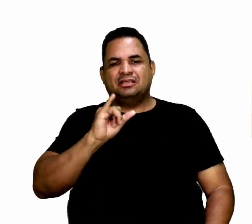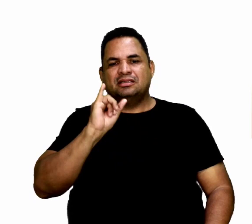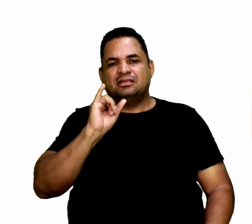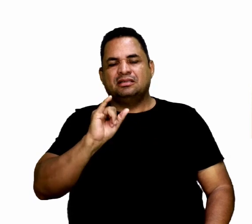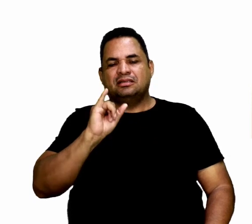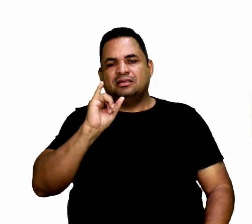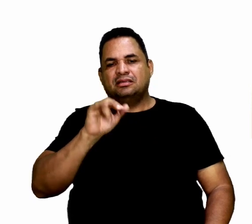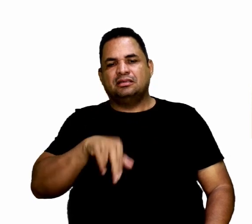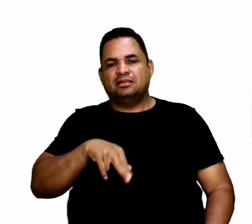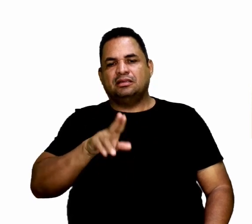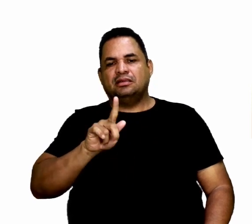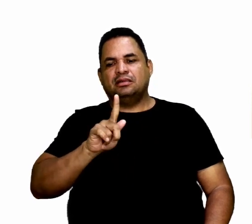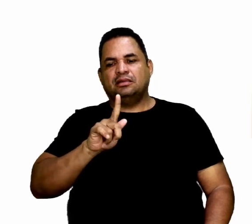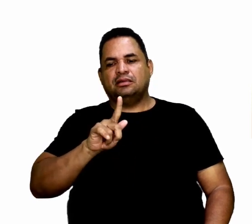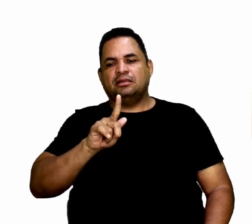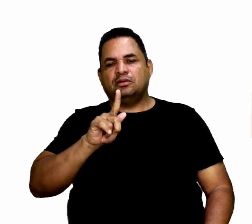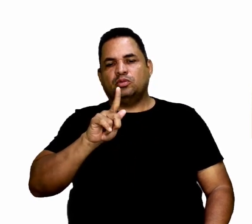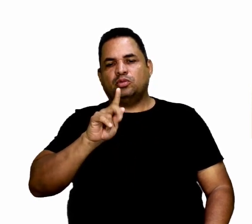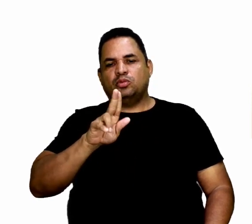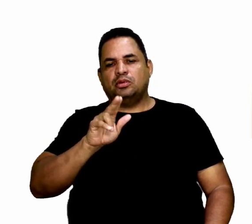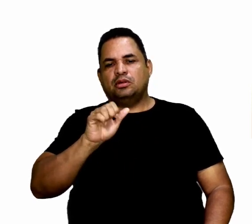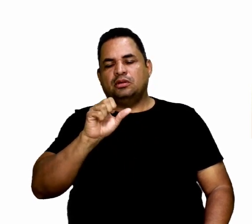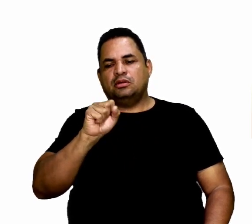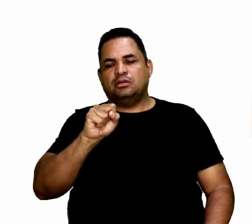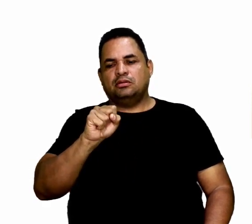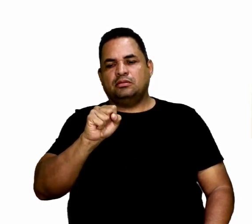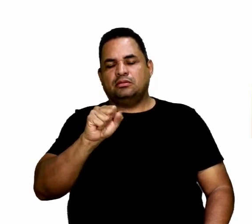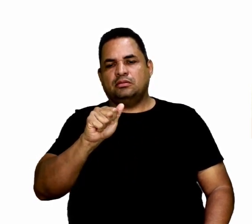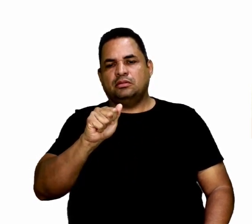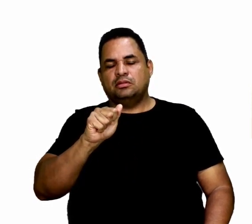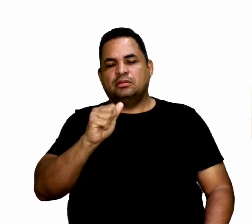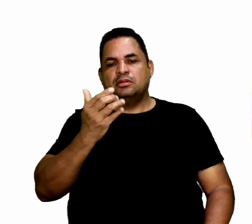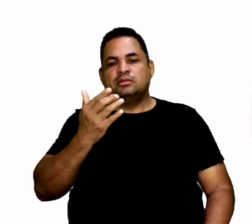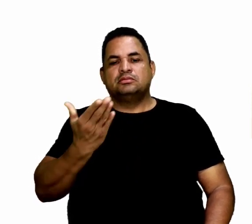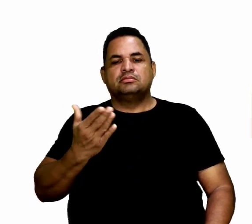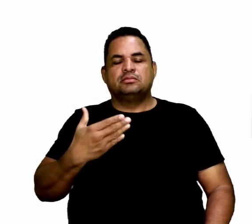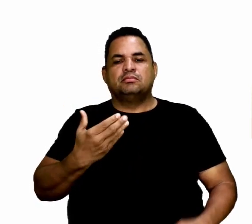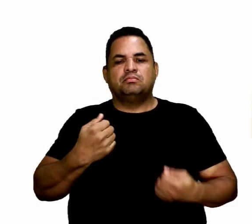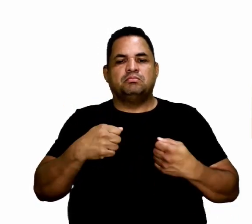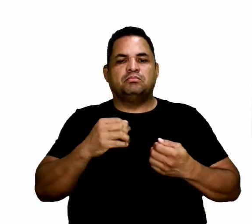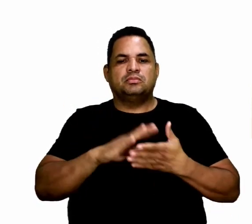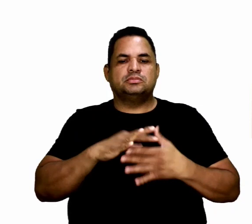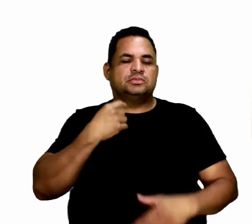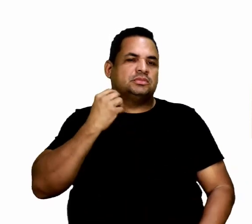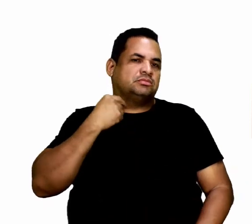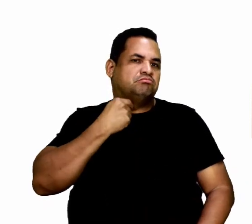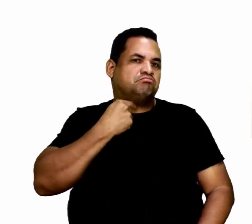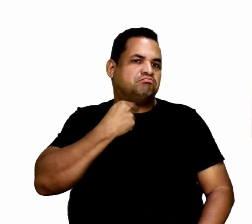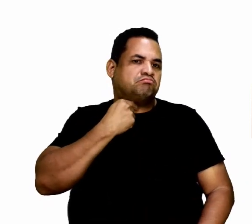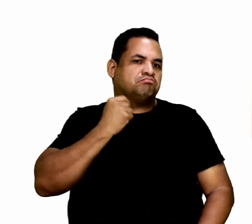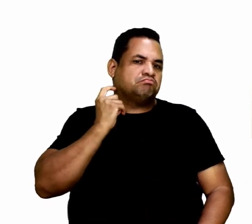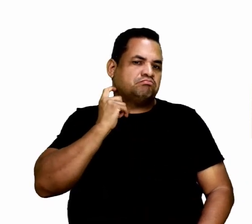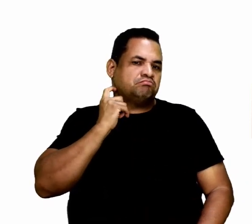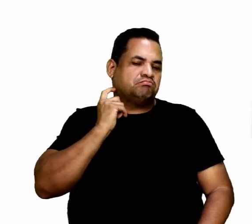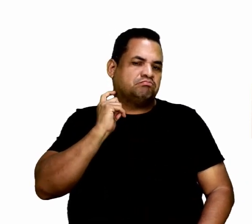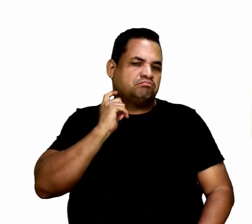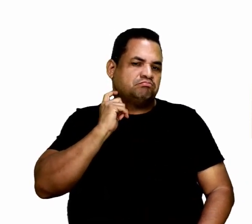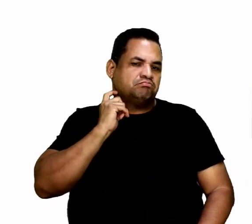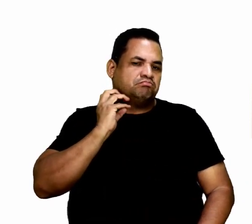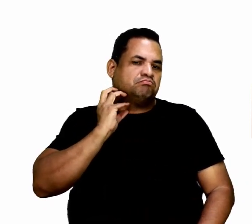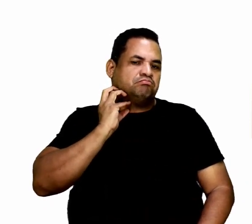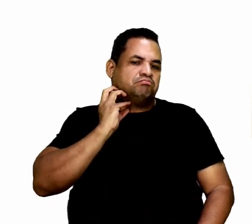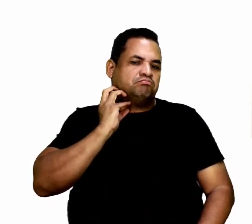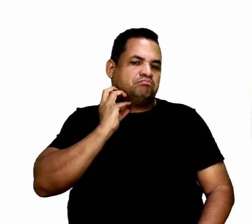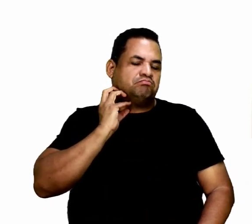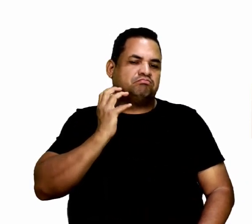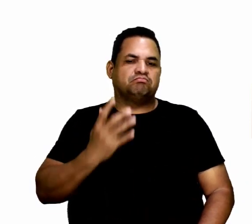que você chama de íngua, né? Já, às vezes pode ser aqui no pescoço, às vezes pode ser